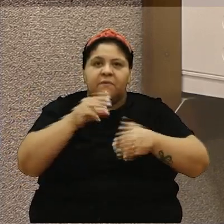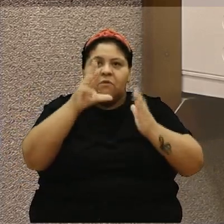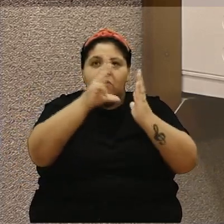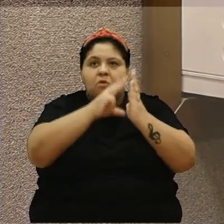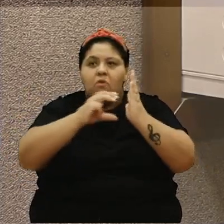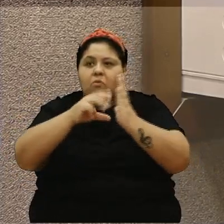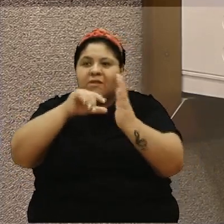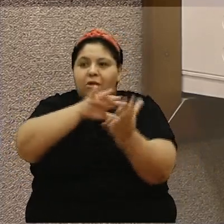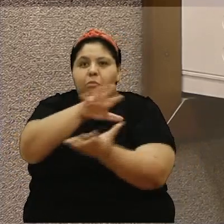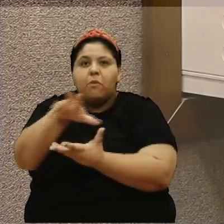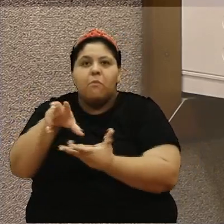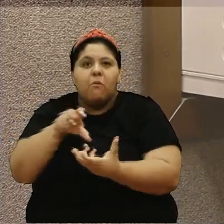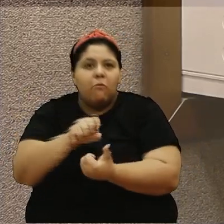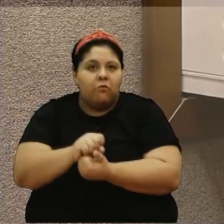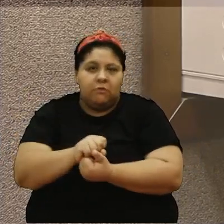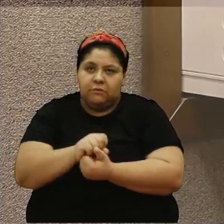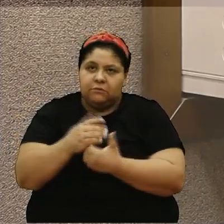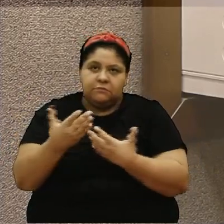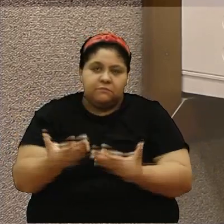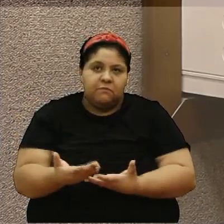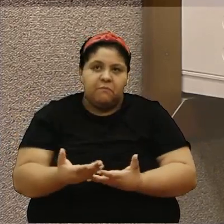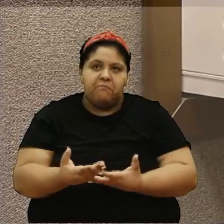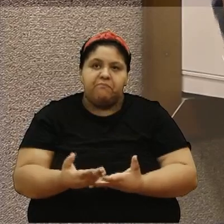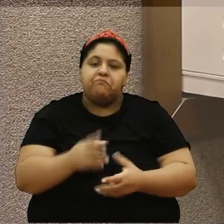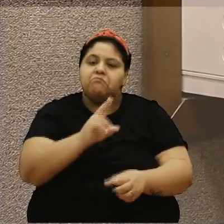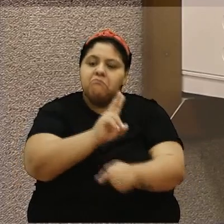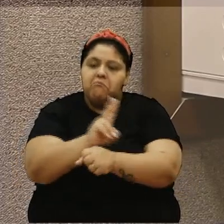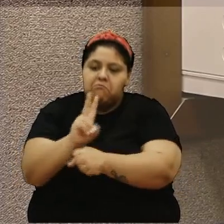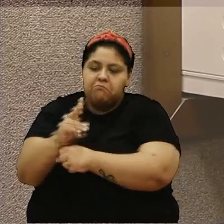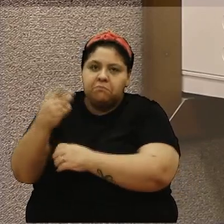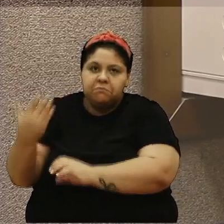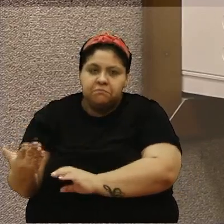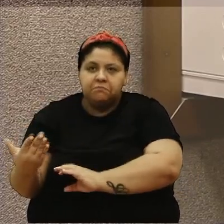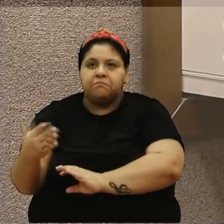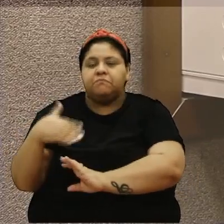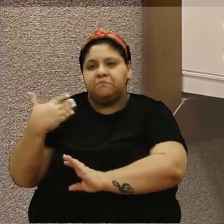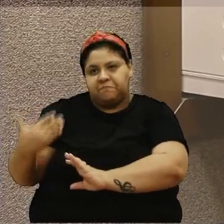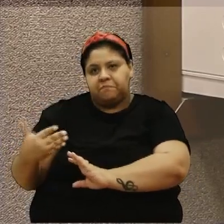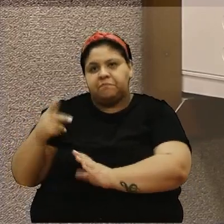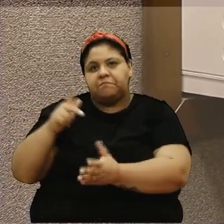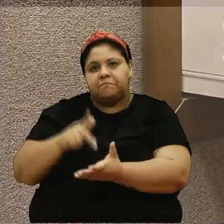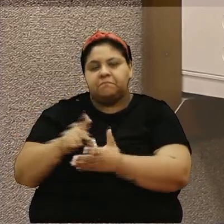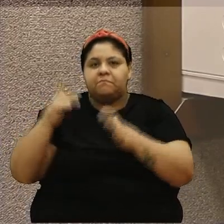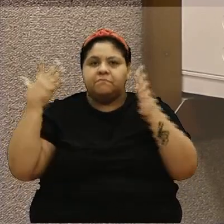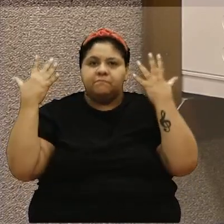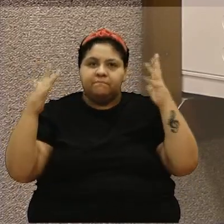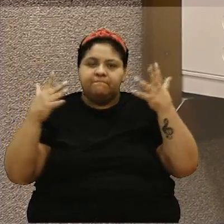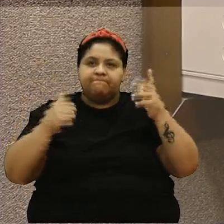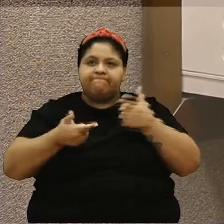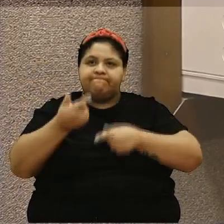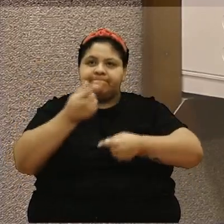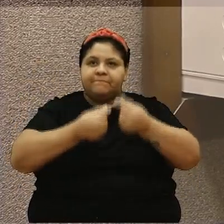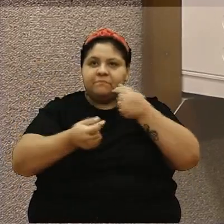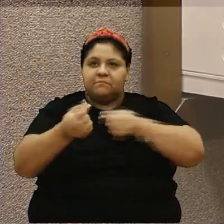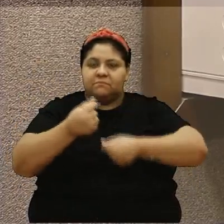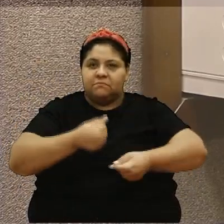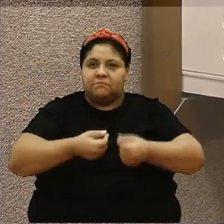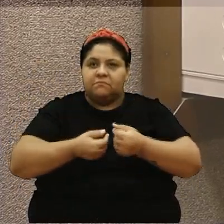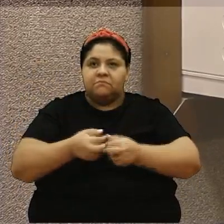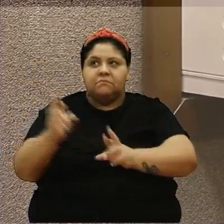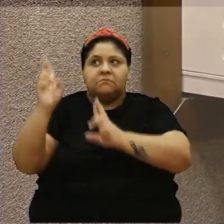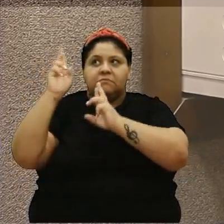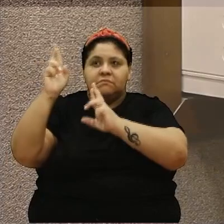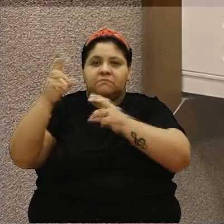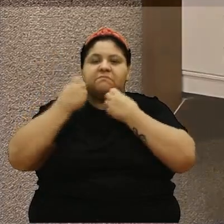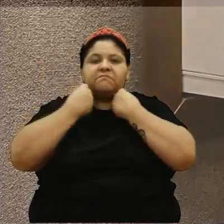para o mundo, de linda, bem cuidada, tá? Então, de fato, parabéns à administração e tomara que a Secretaria